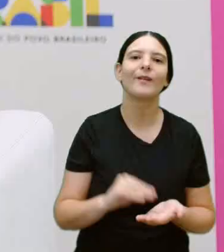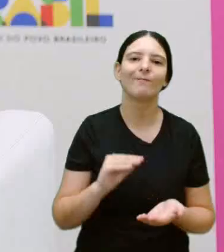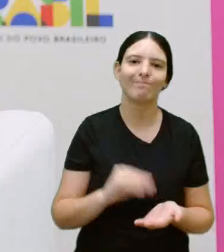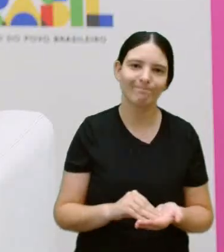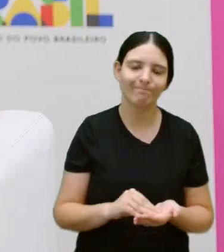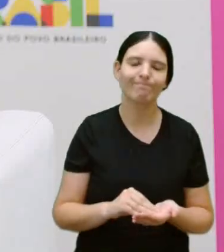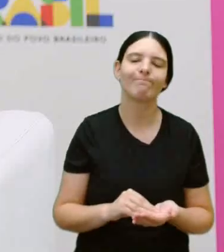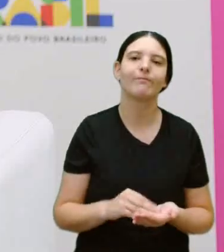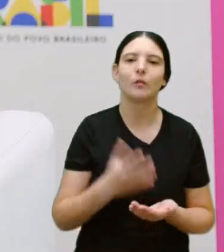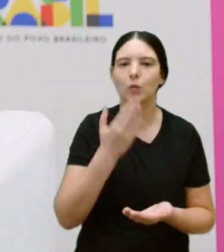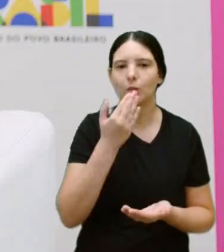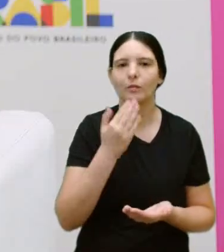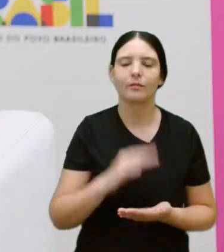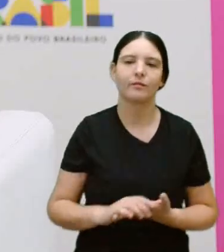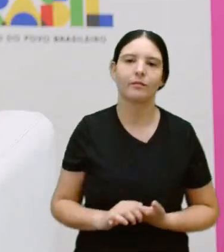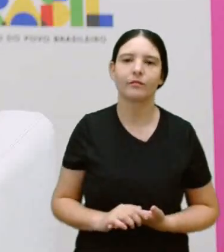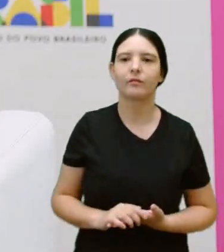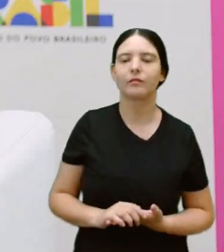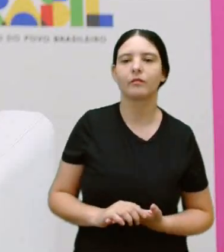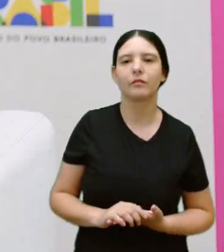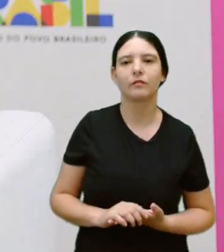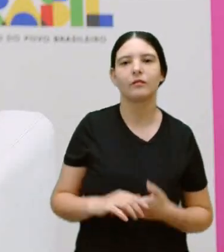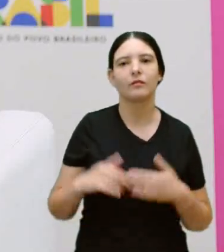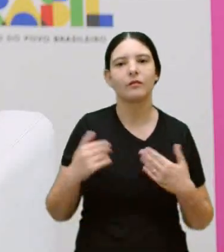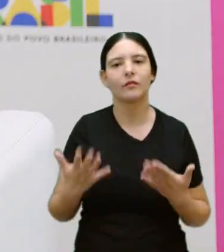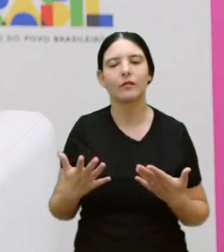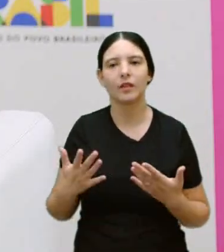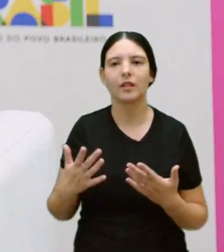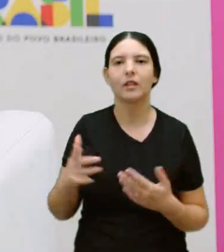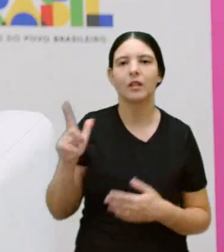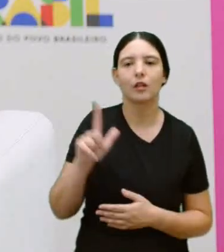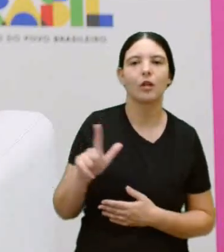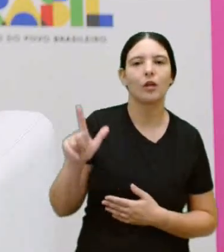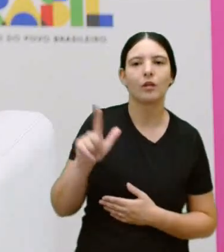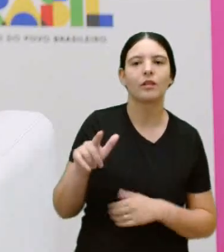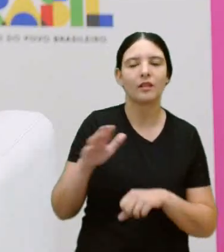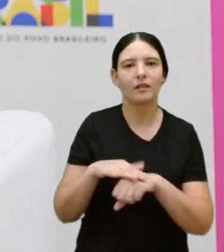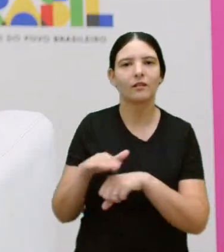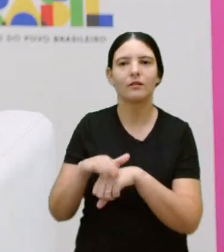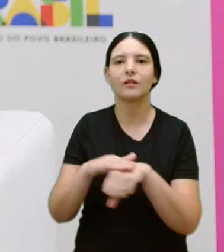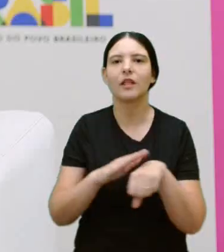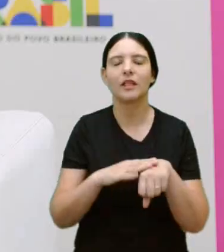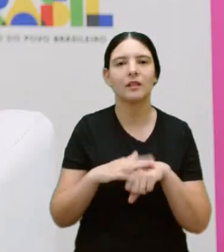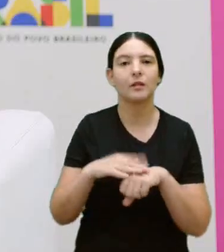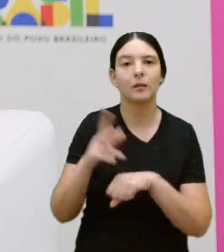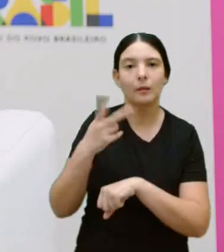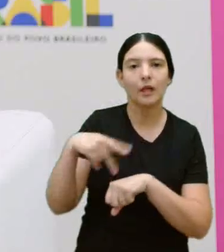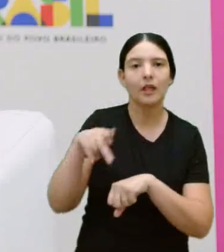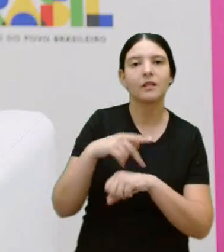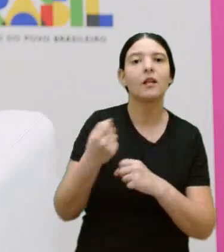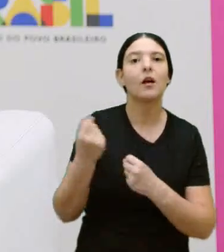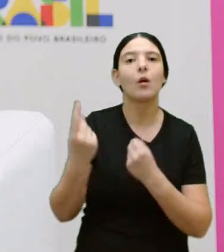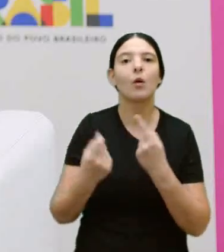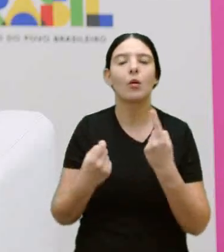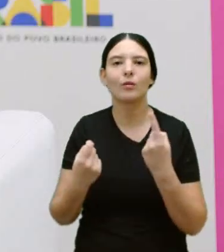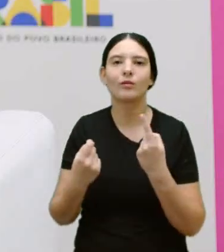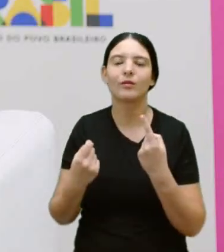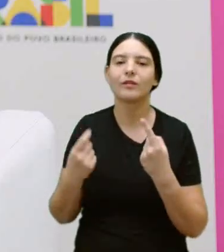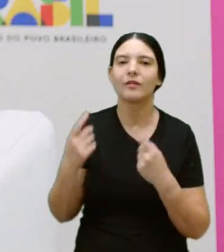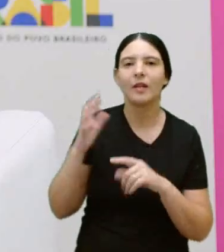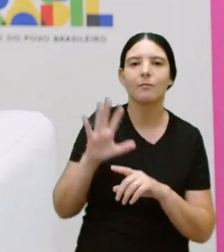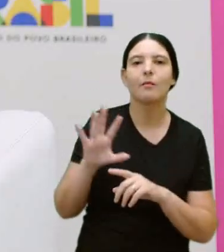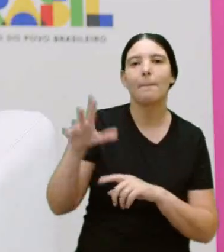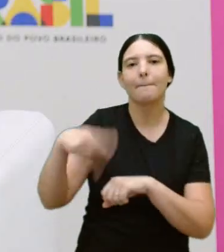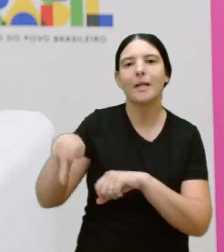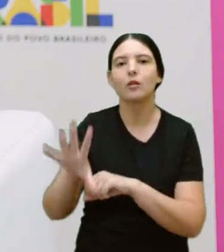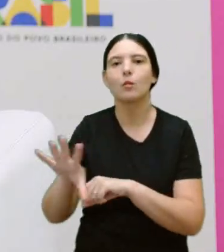Lógica simples. Essa lógica faz com que alguns países vão fazer o quê? Eu vou invadir o outro e tomar o recurso.